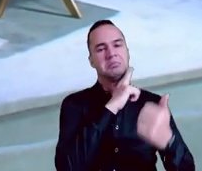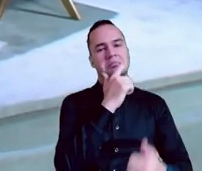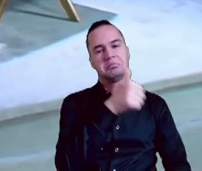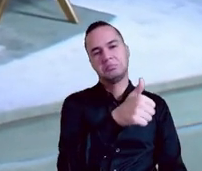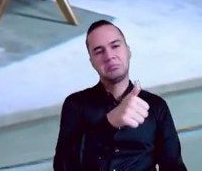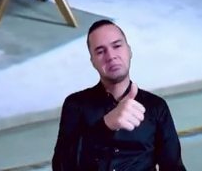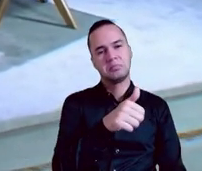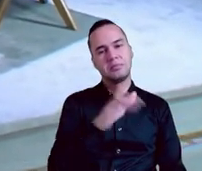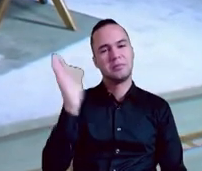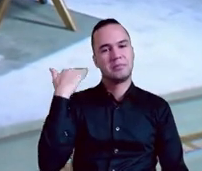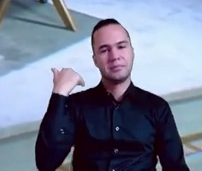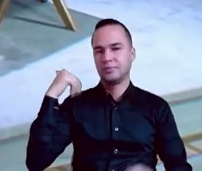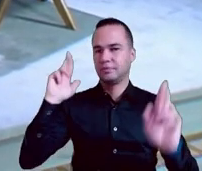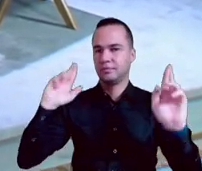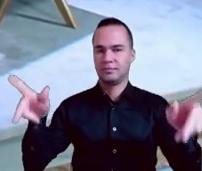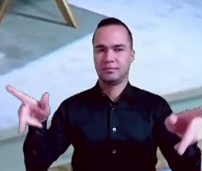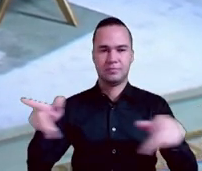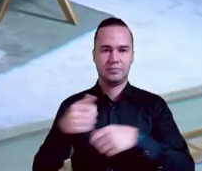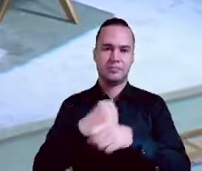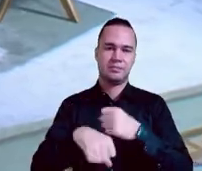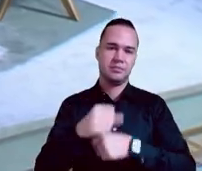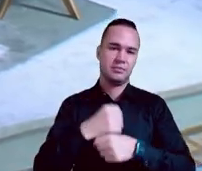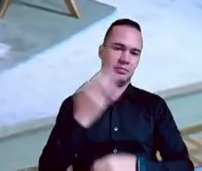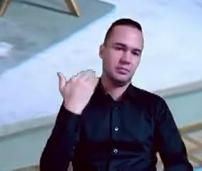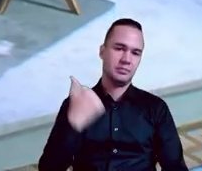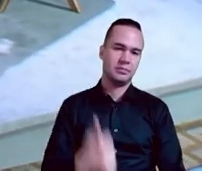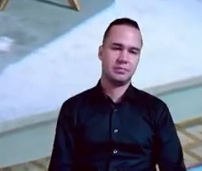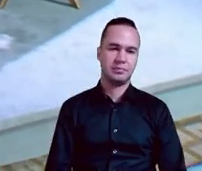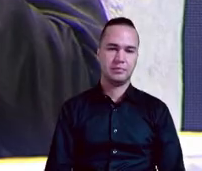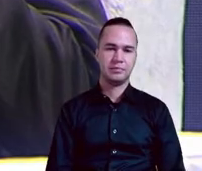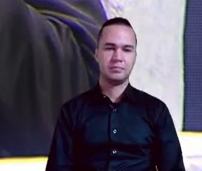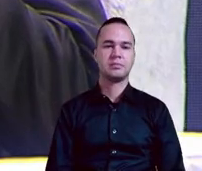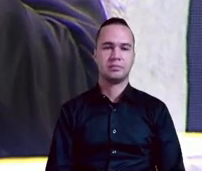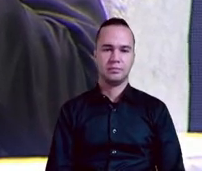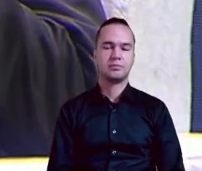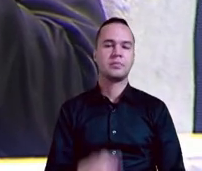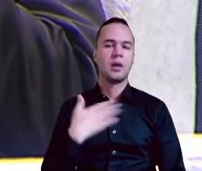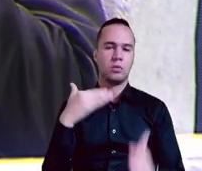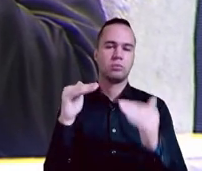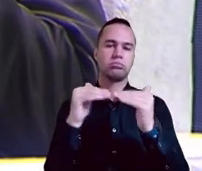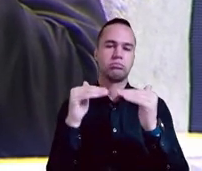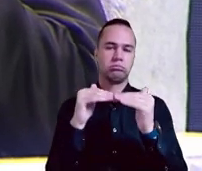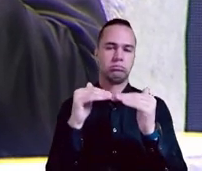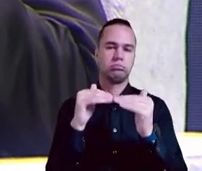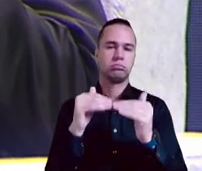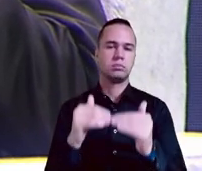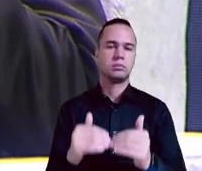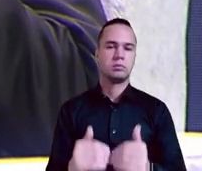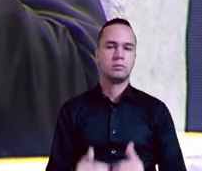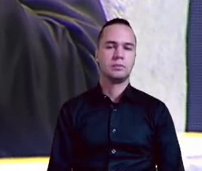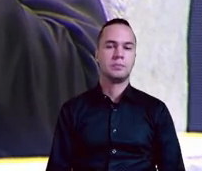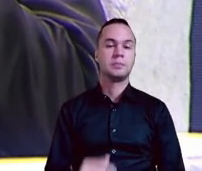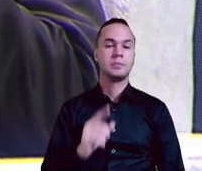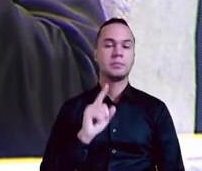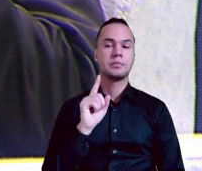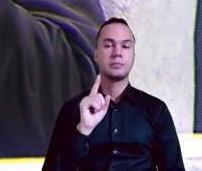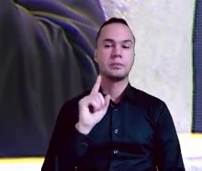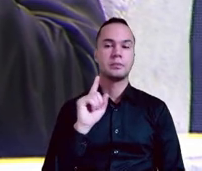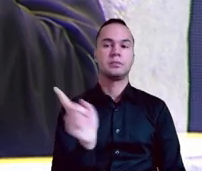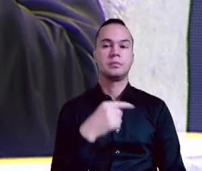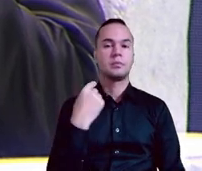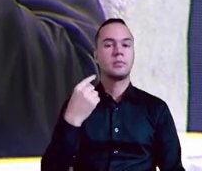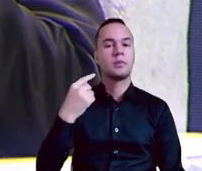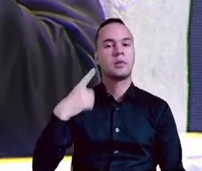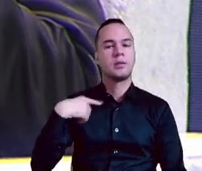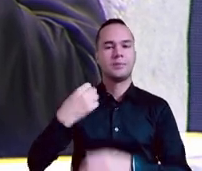que a gente estava vivendo nos últimos nos últimos anos Sem dúvida acho que esse ponto a gente teve dois anos né